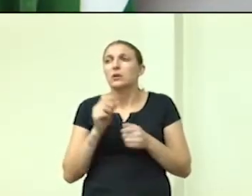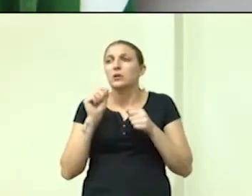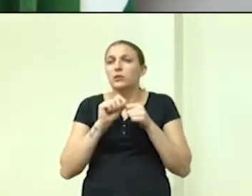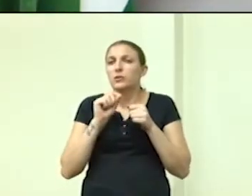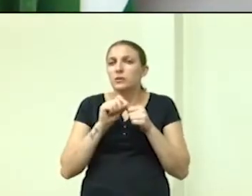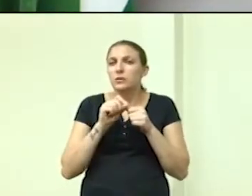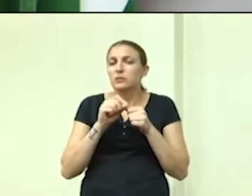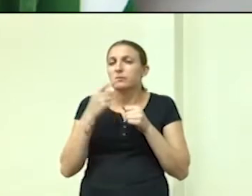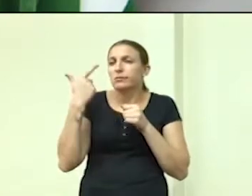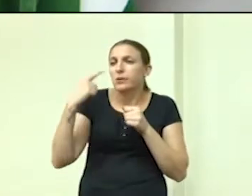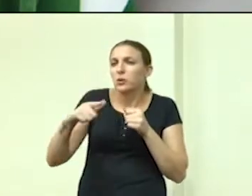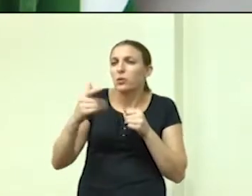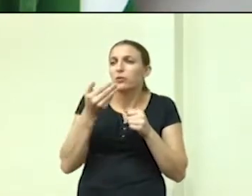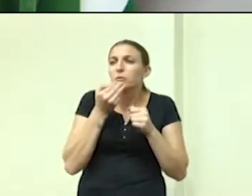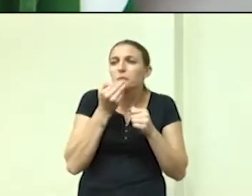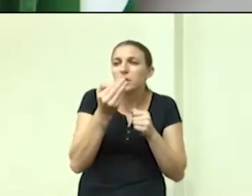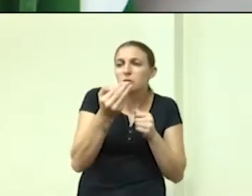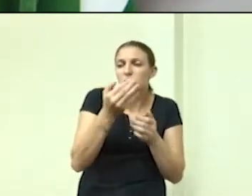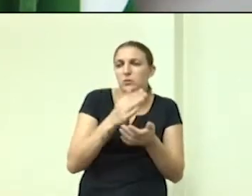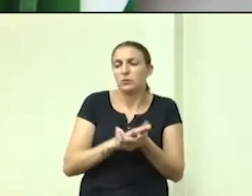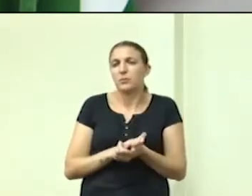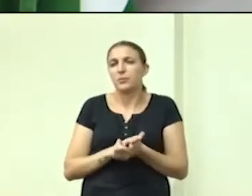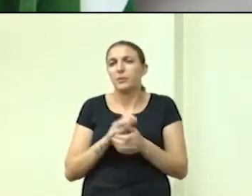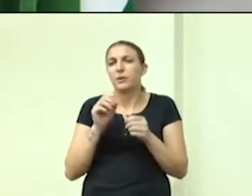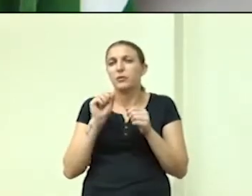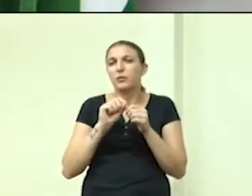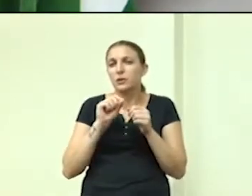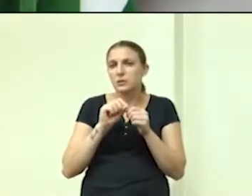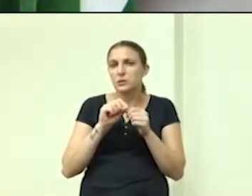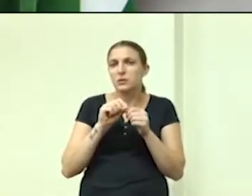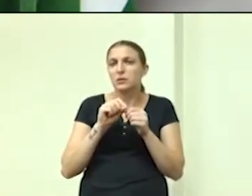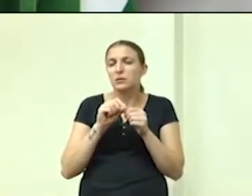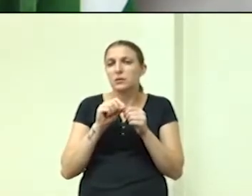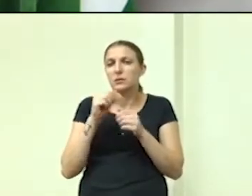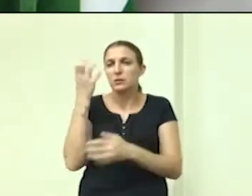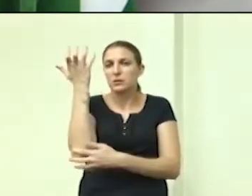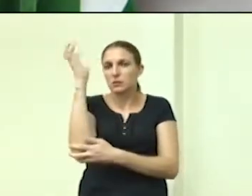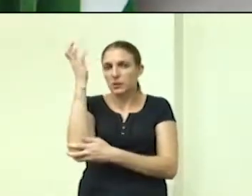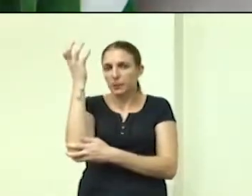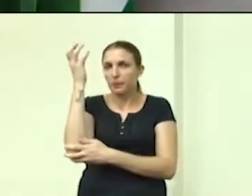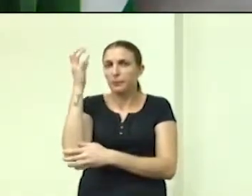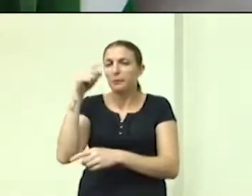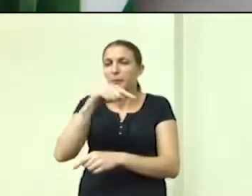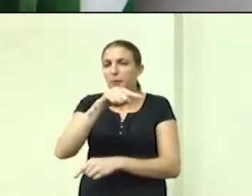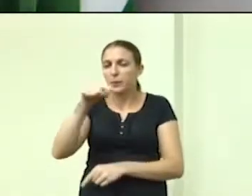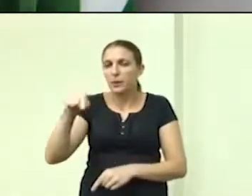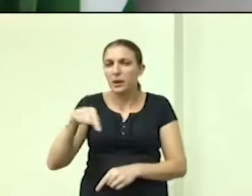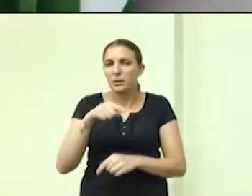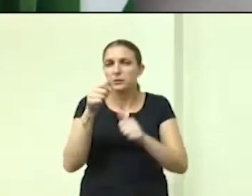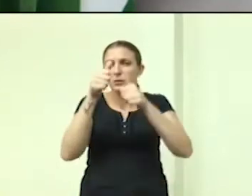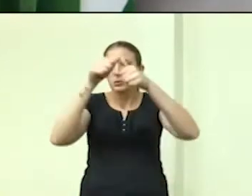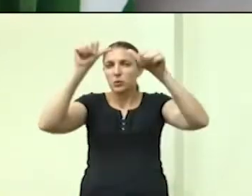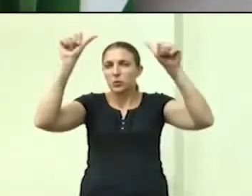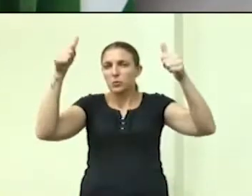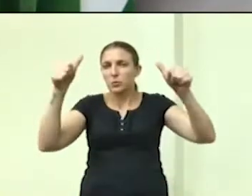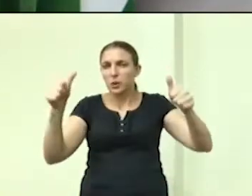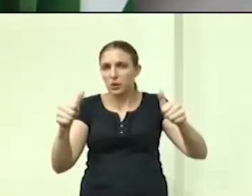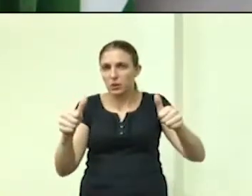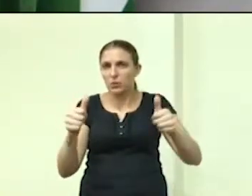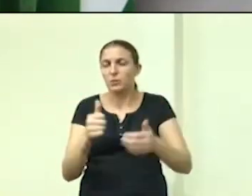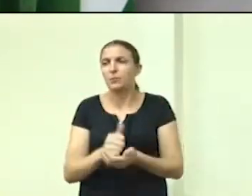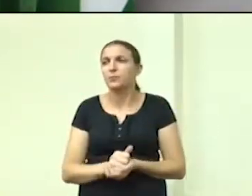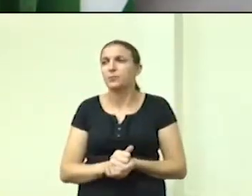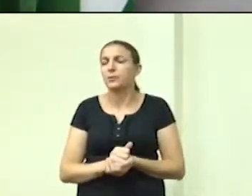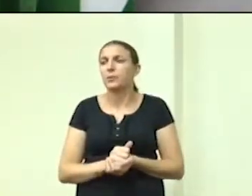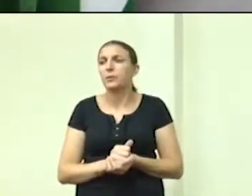esse pedido para que seja instalado na nossa praça um monumento. Aqui é uma réplica. Um monumento